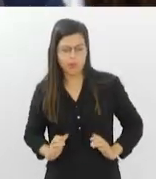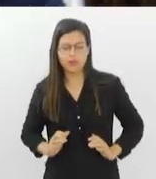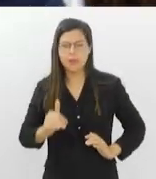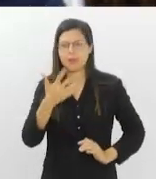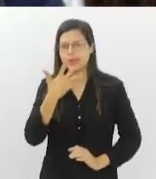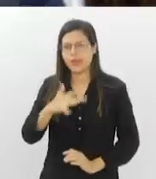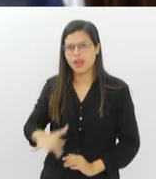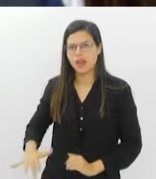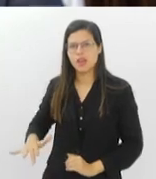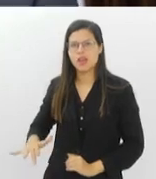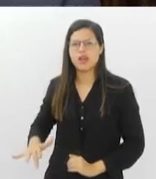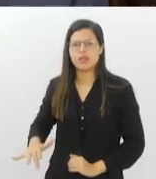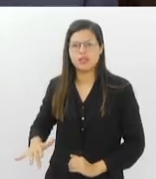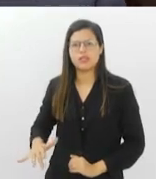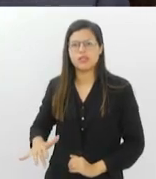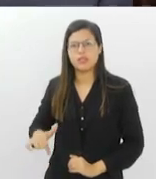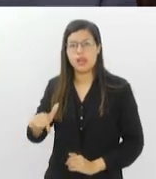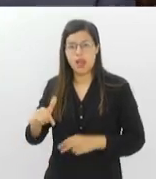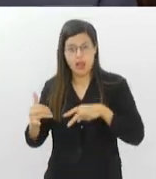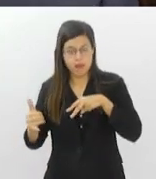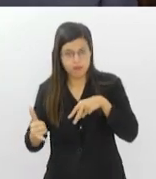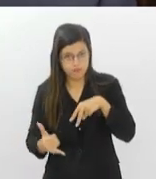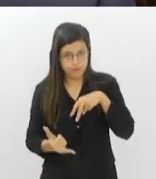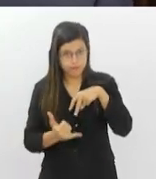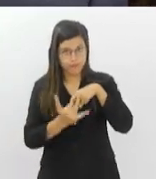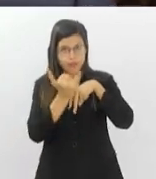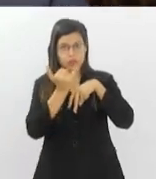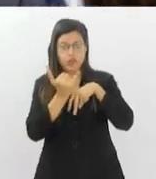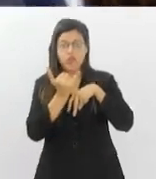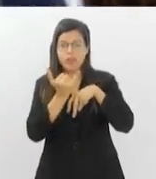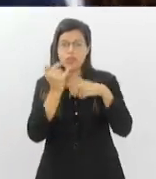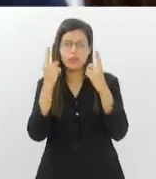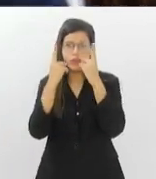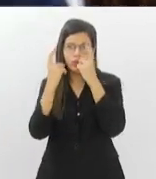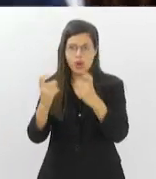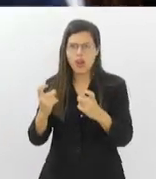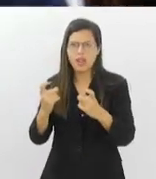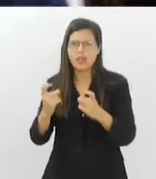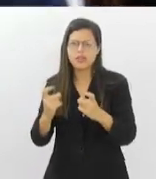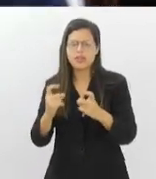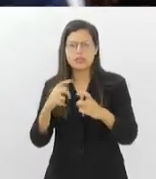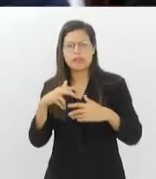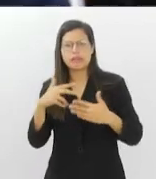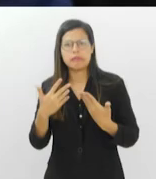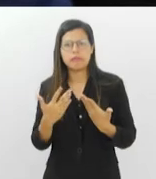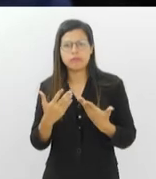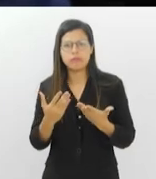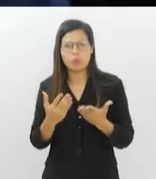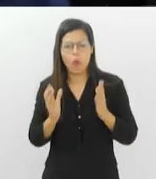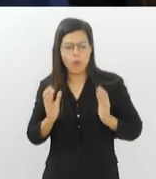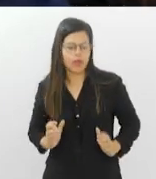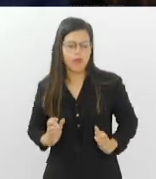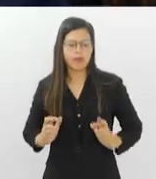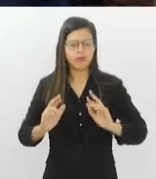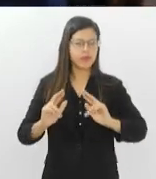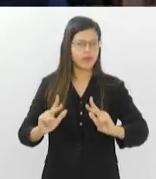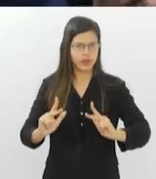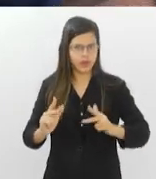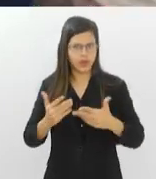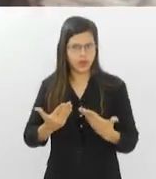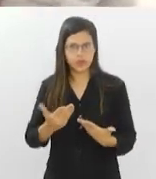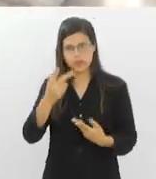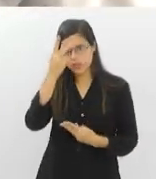de uma criança e quando ela é vítima de algum maus tratos, ela parece diferente e esse professor ou esse coleguinha